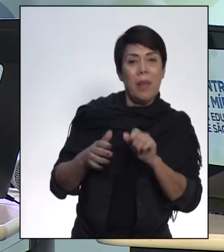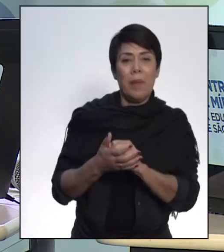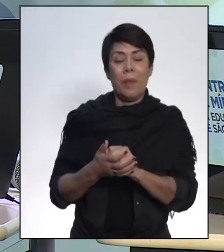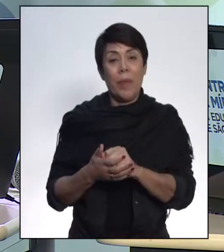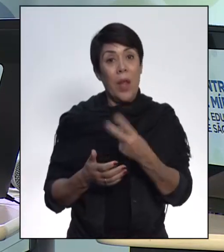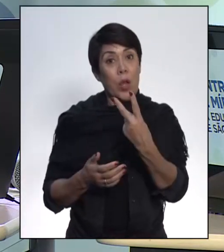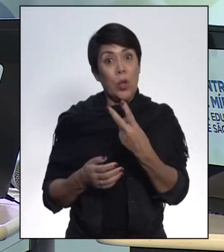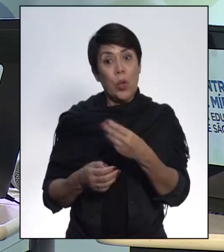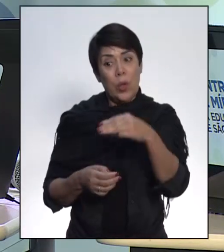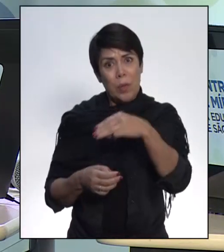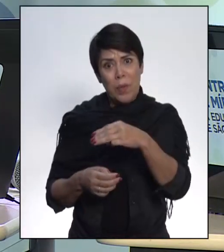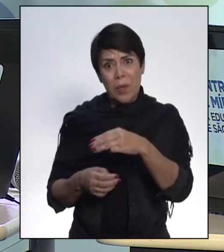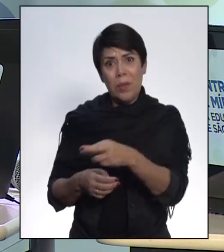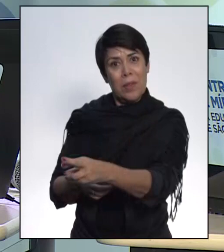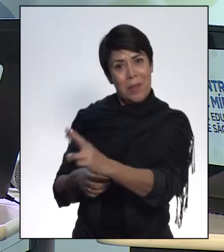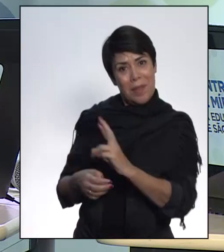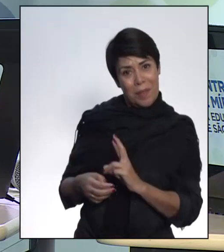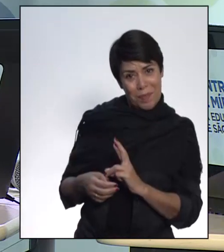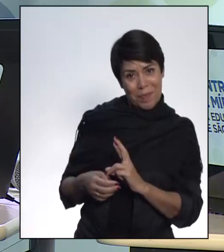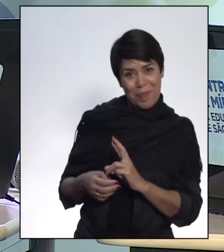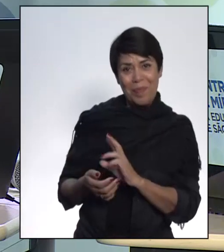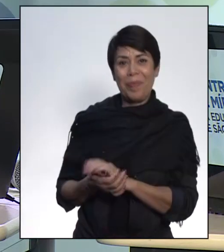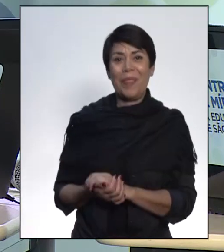2 minutinhos para responder.